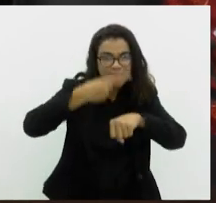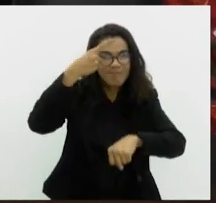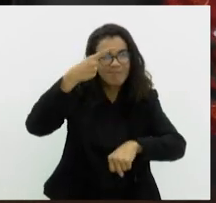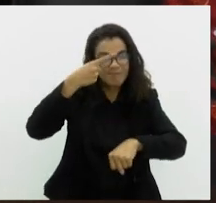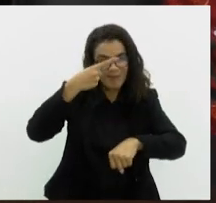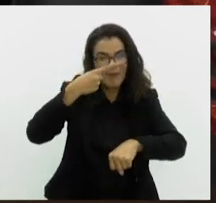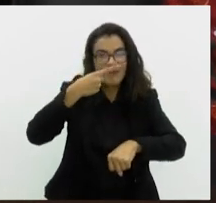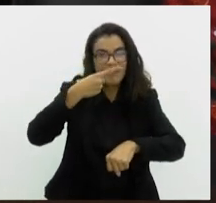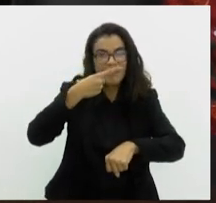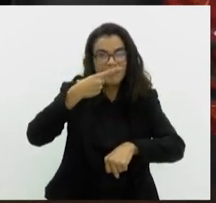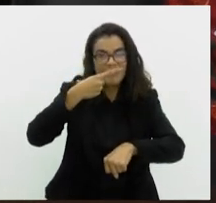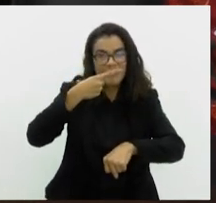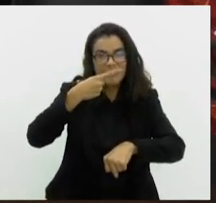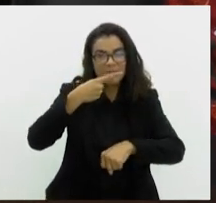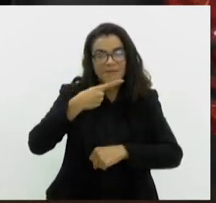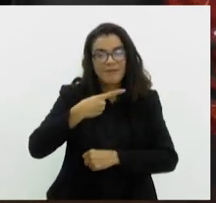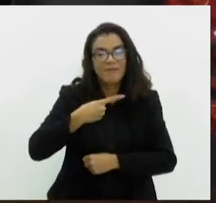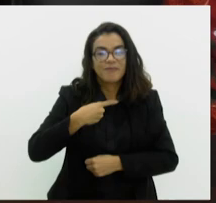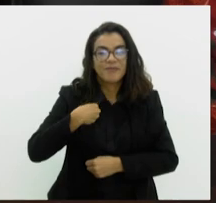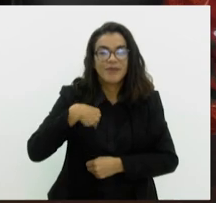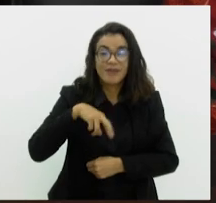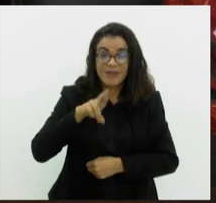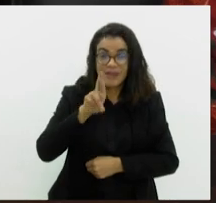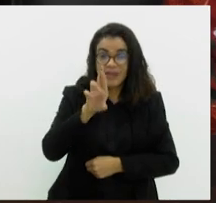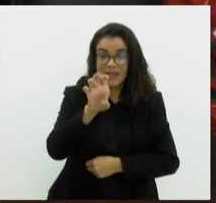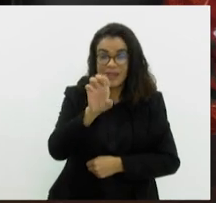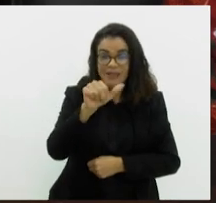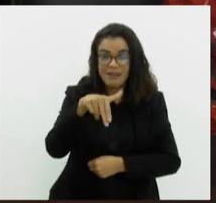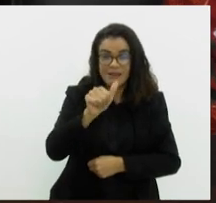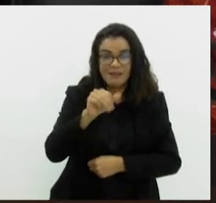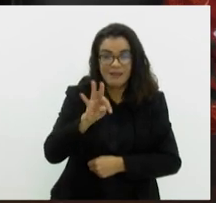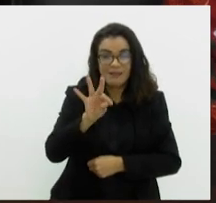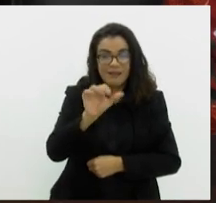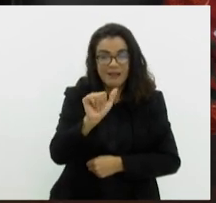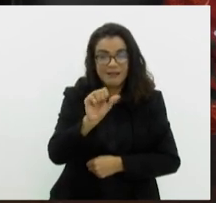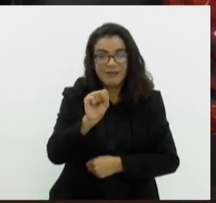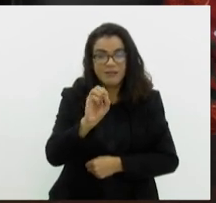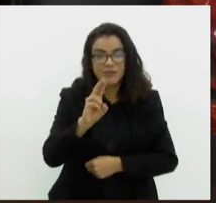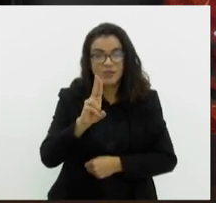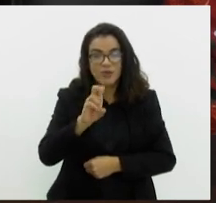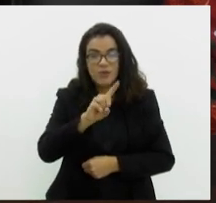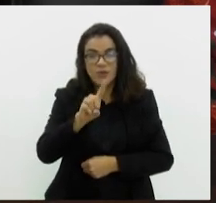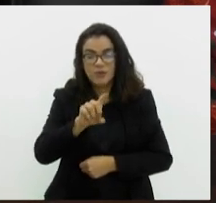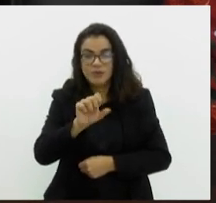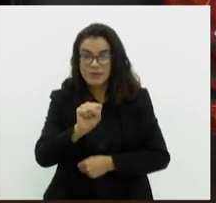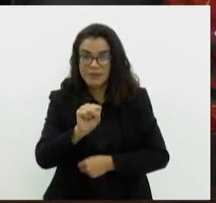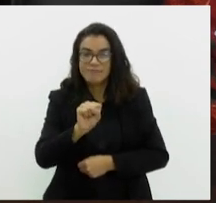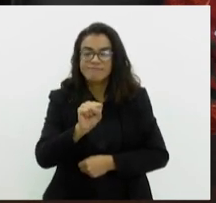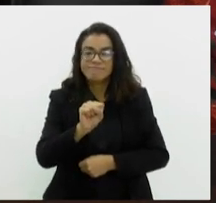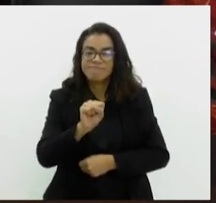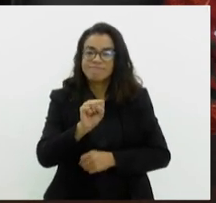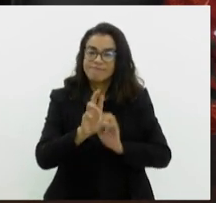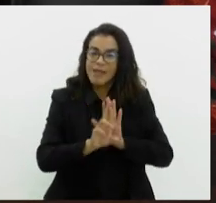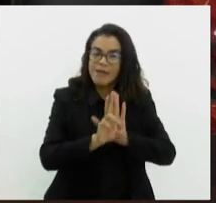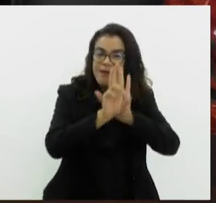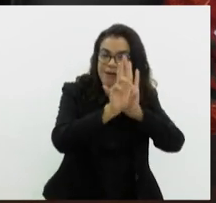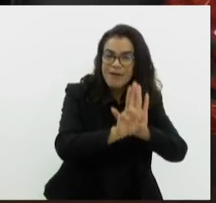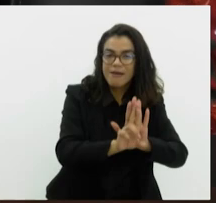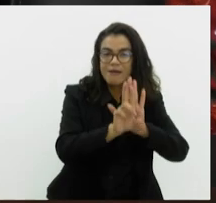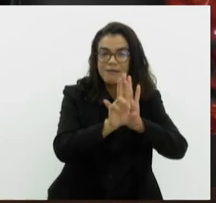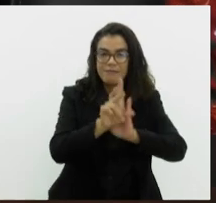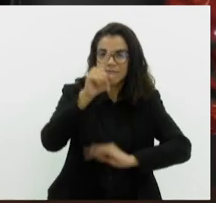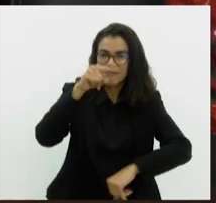voz de Renata Souza, nossa representante, surge, e surge com